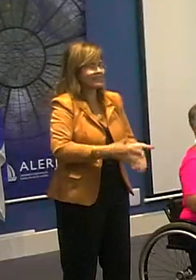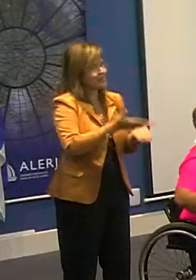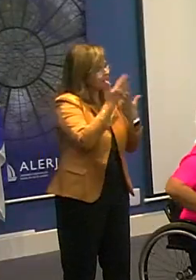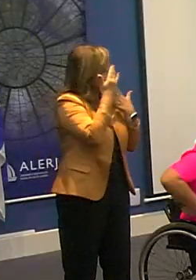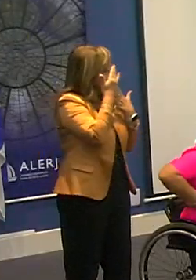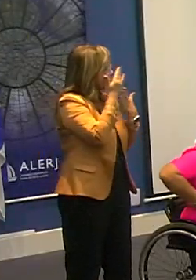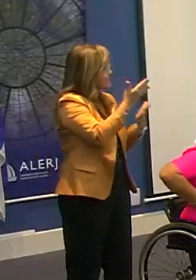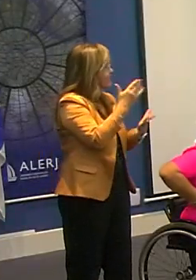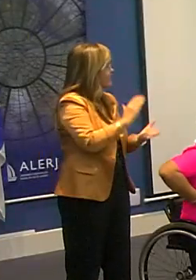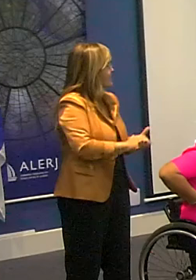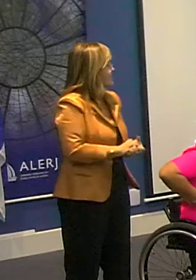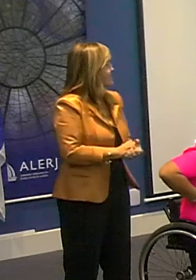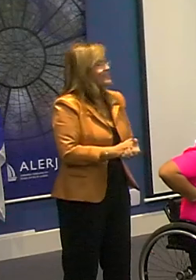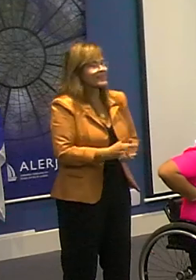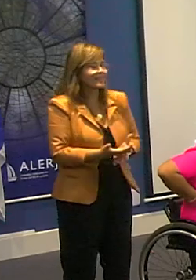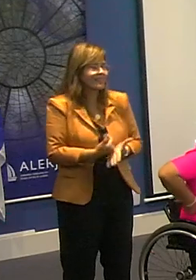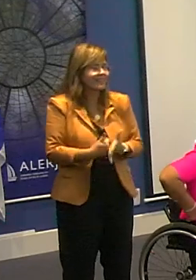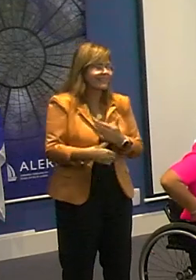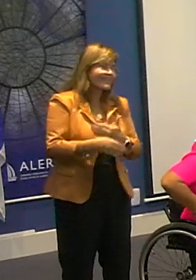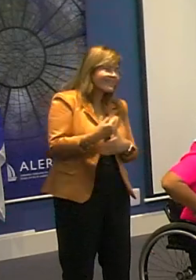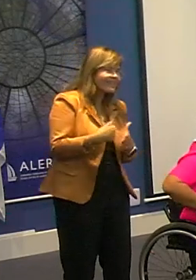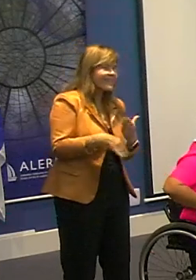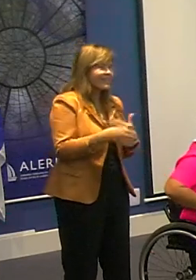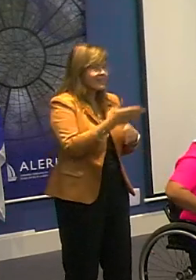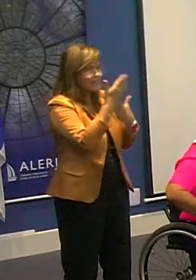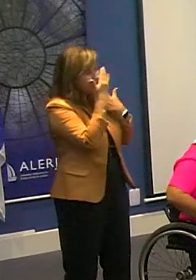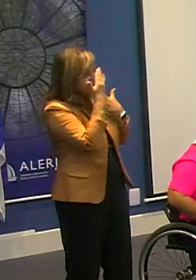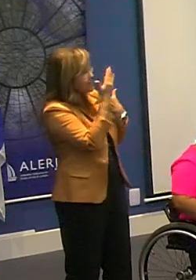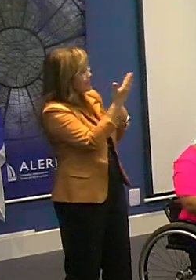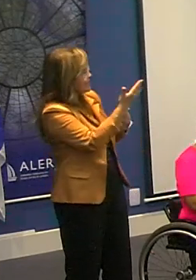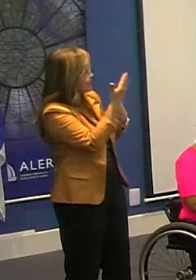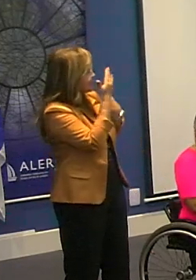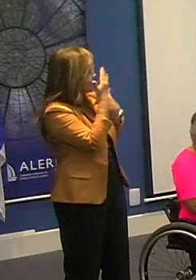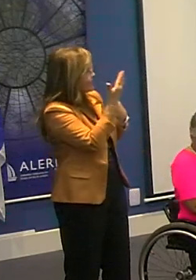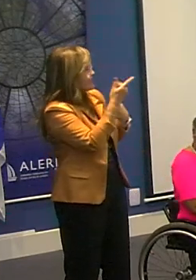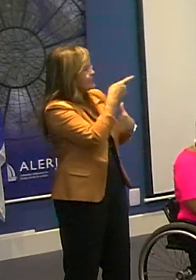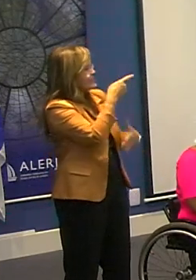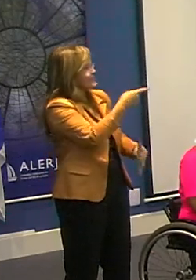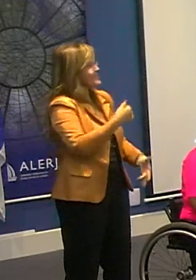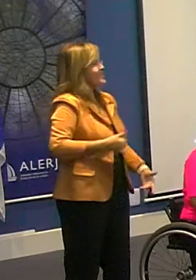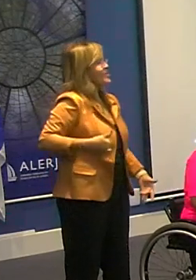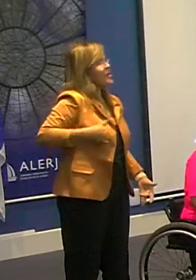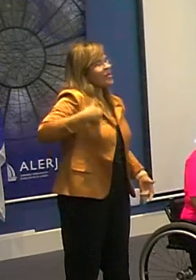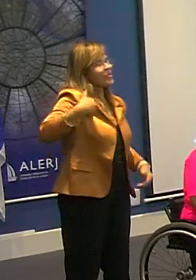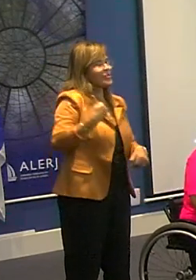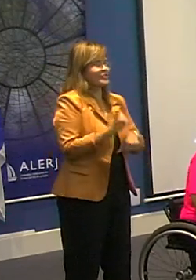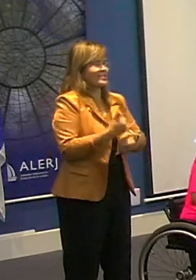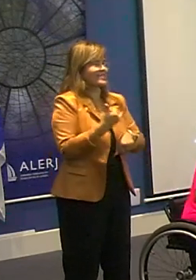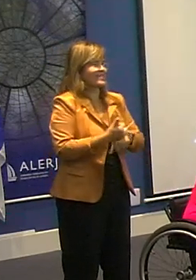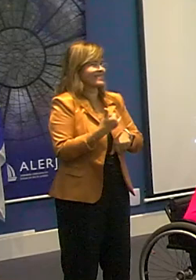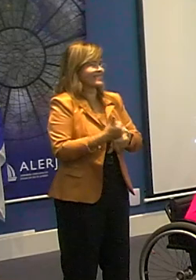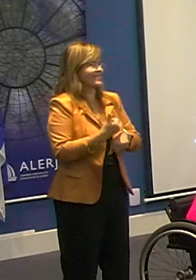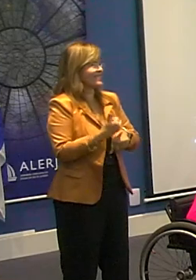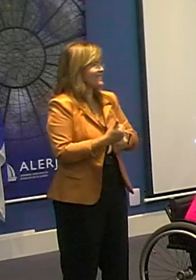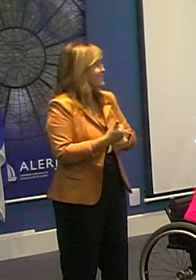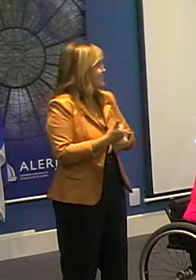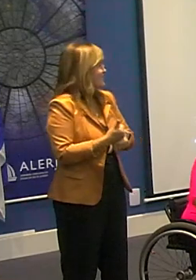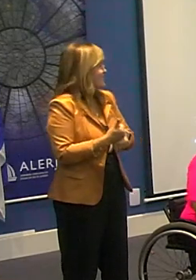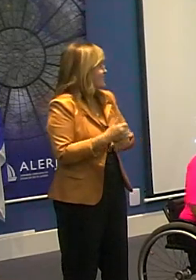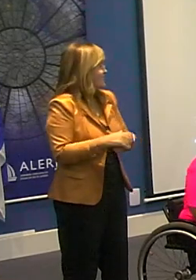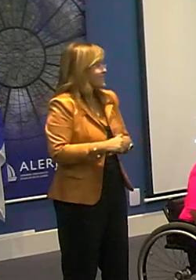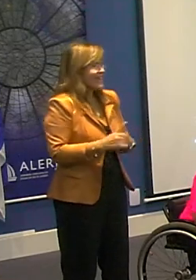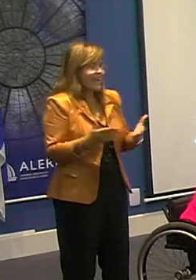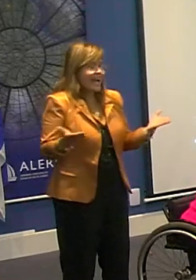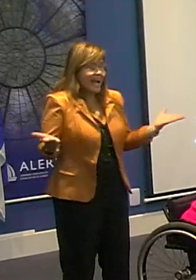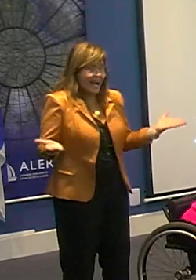Obrigado, professor Rafael Eleutério. Você que é um orgulho de Volta Redonda. Eu queria agora, para encerrar